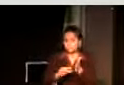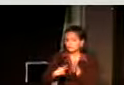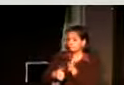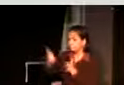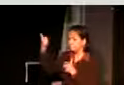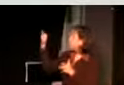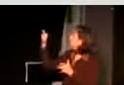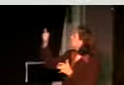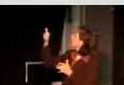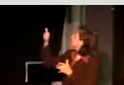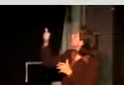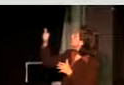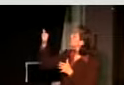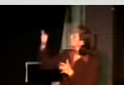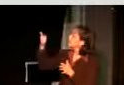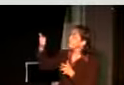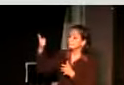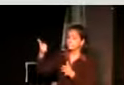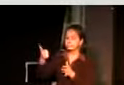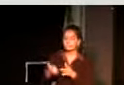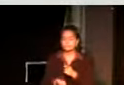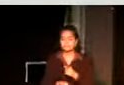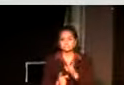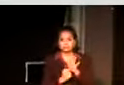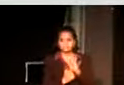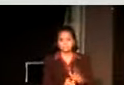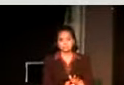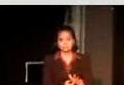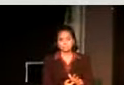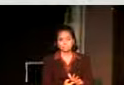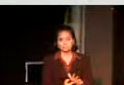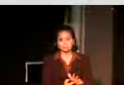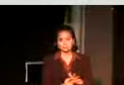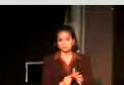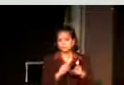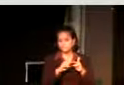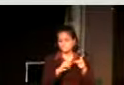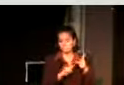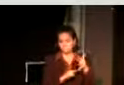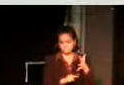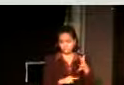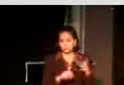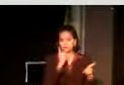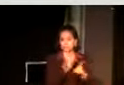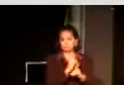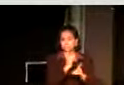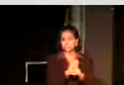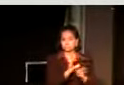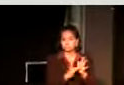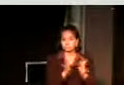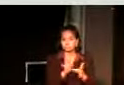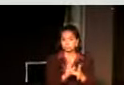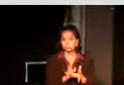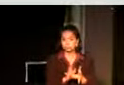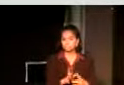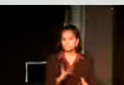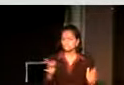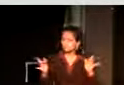do seu slide aí eles retratam todos eles encontros de Cristo com